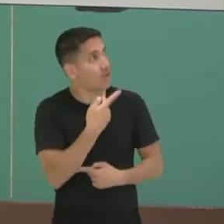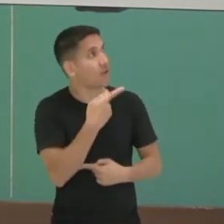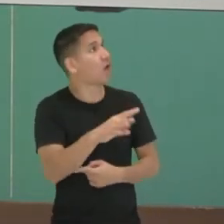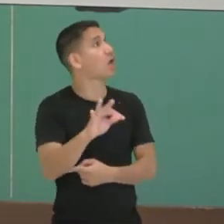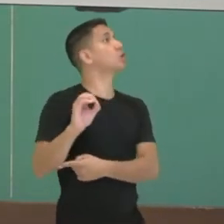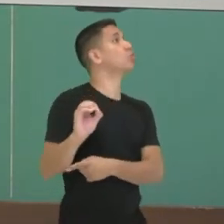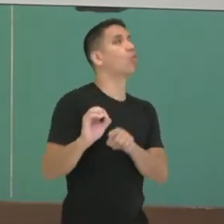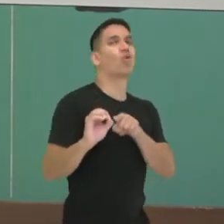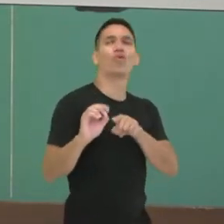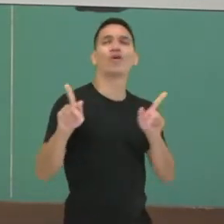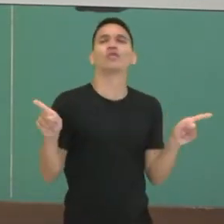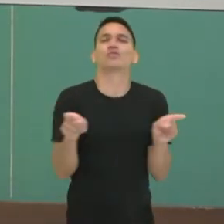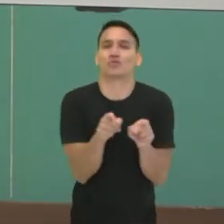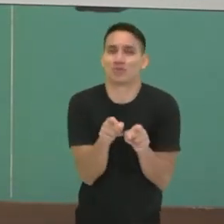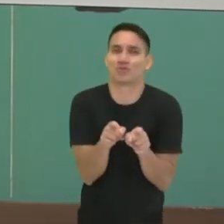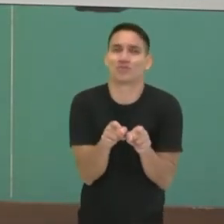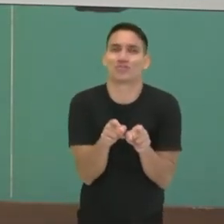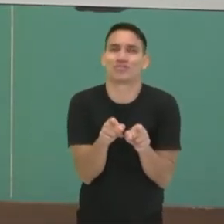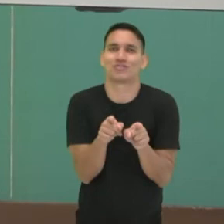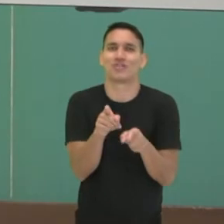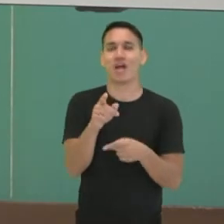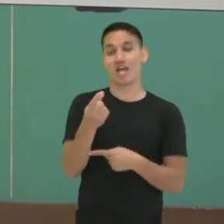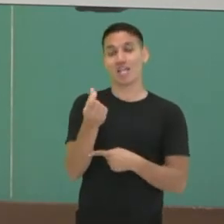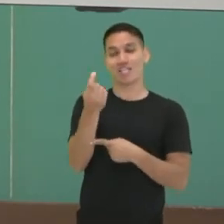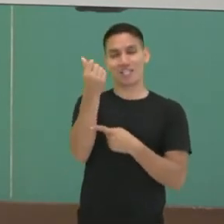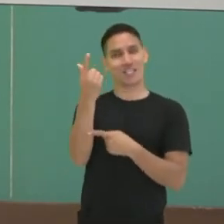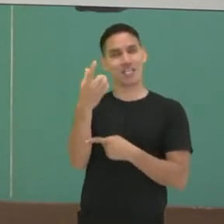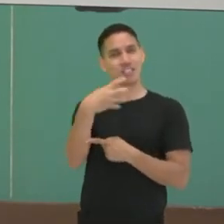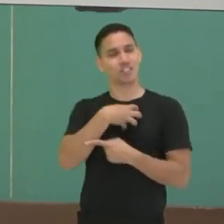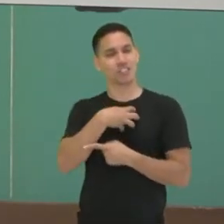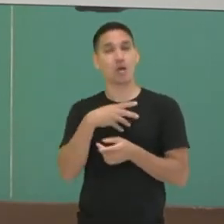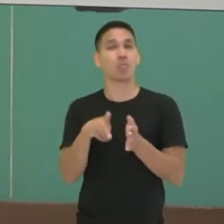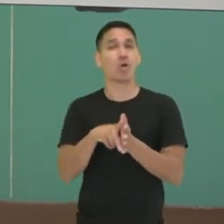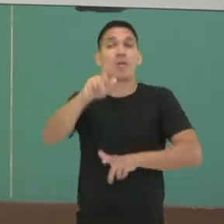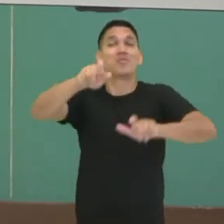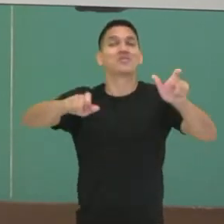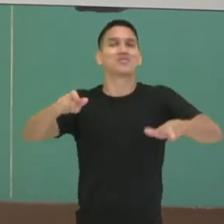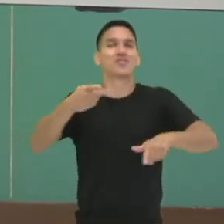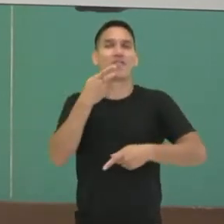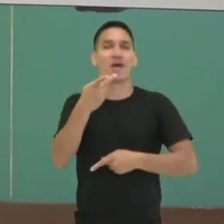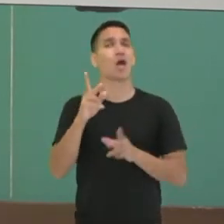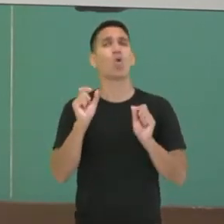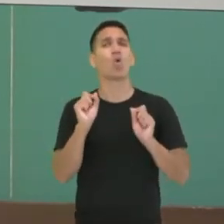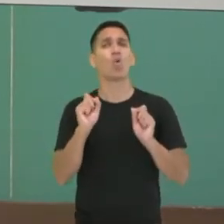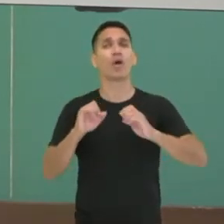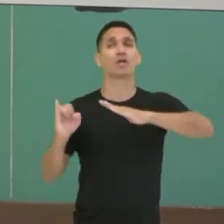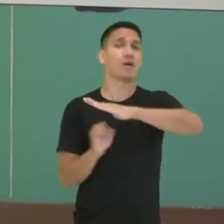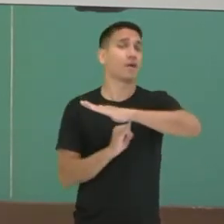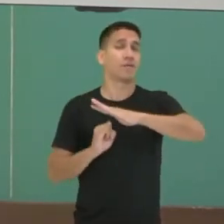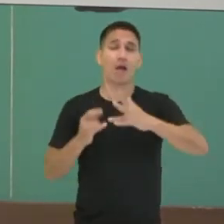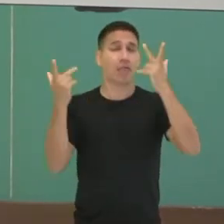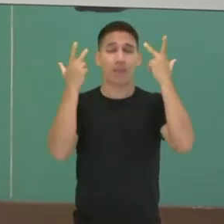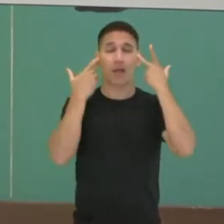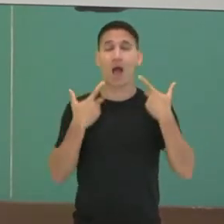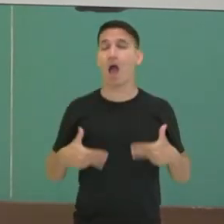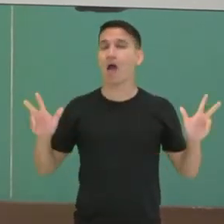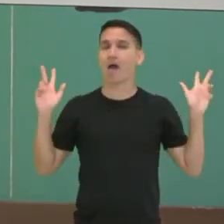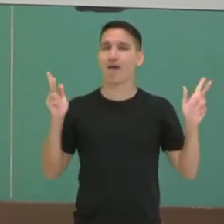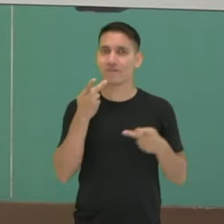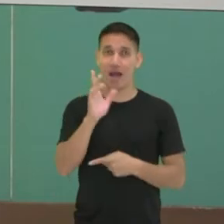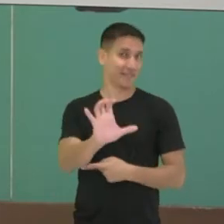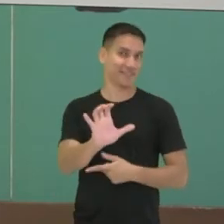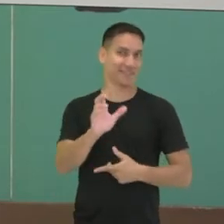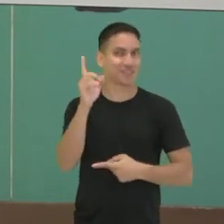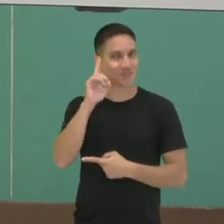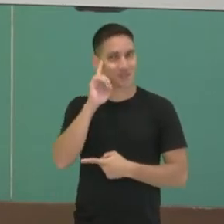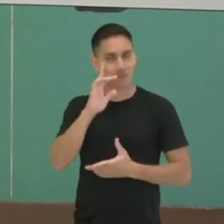de estou, ele é abreviado. Então fica tô rica da forma como as pessoas, de uma forma coloquial e espontânea, falam no dia a dia,